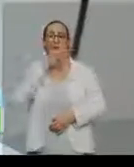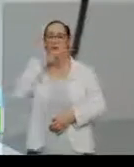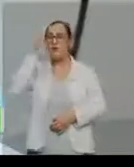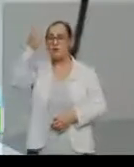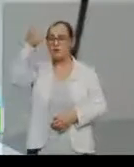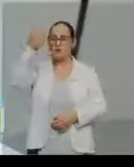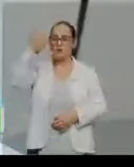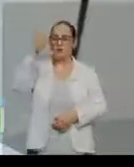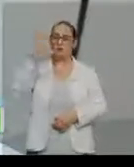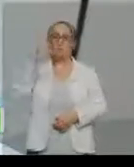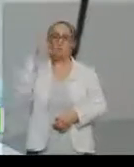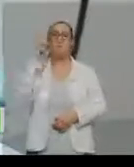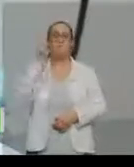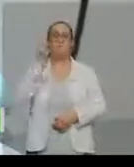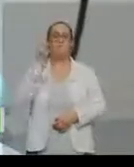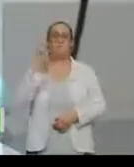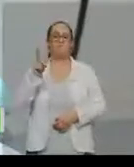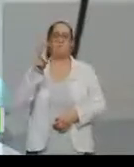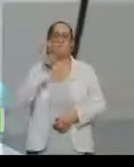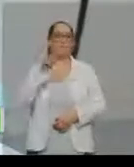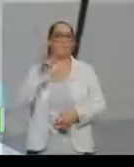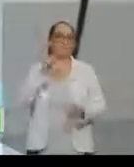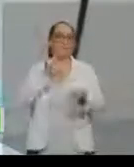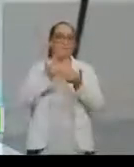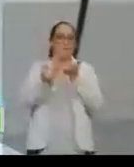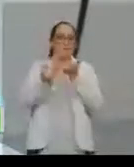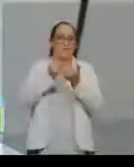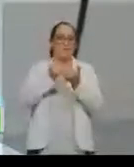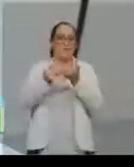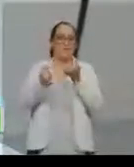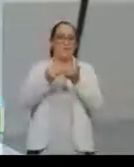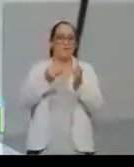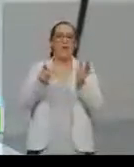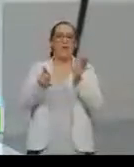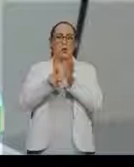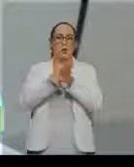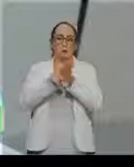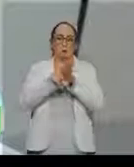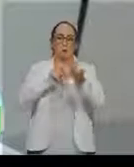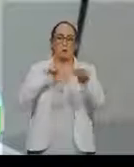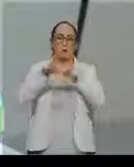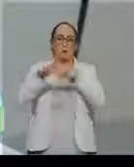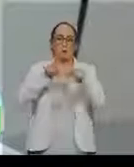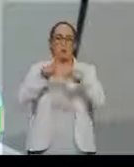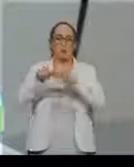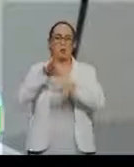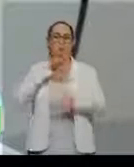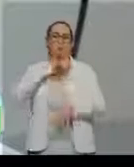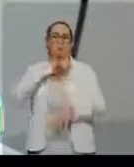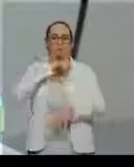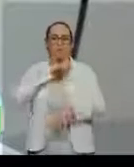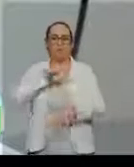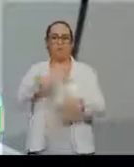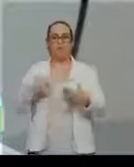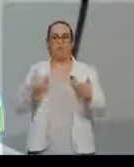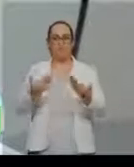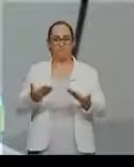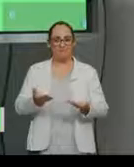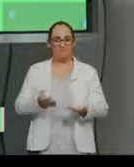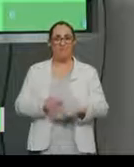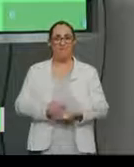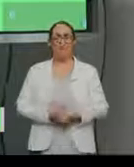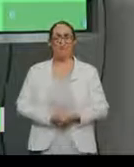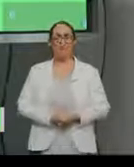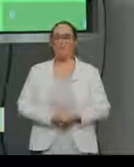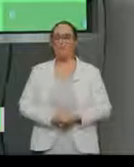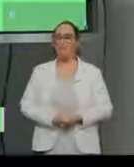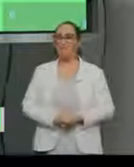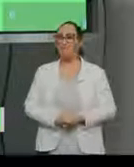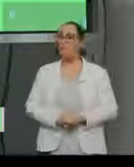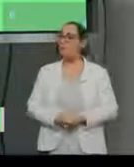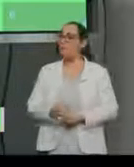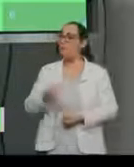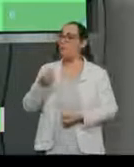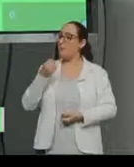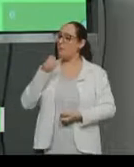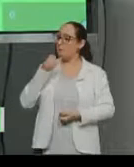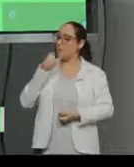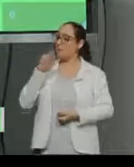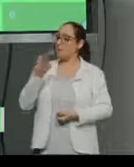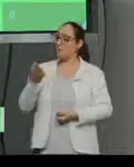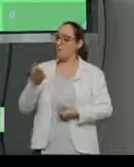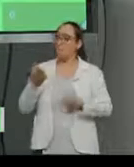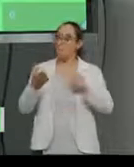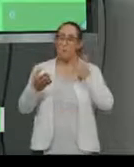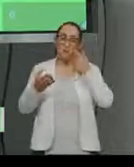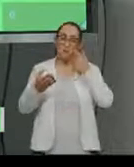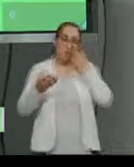que ela não era aquele trabalhador ideal, que é esse trabalhador disciplinado que a gente está tratando. Excelente. O professor Clédson ficava o tempo